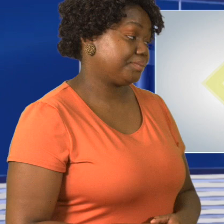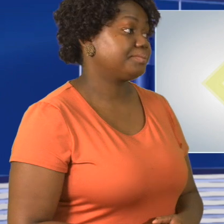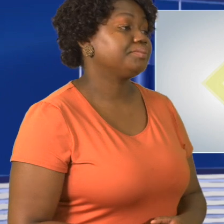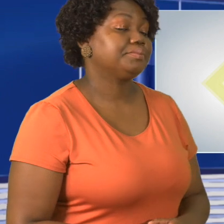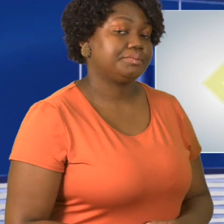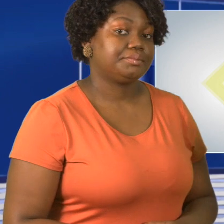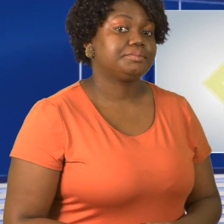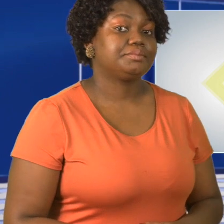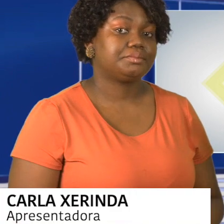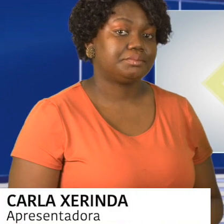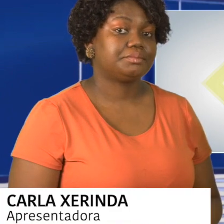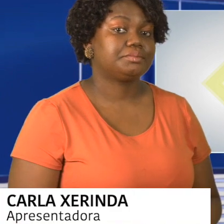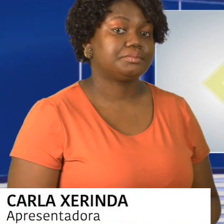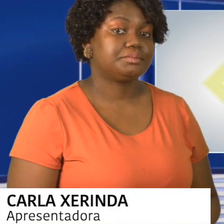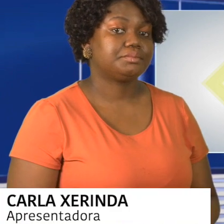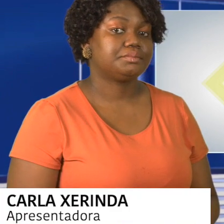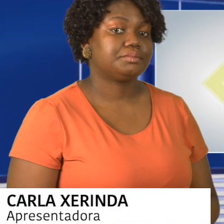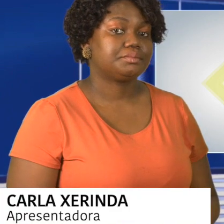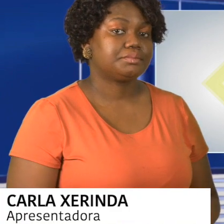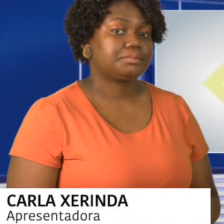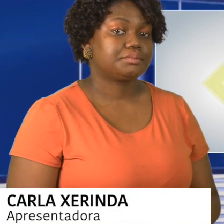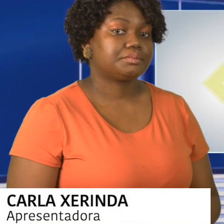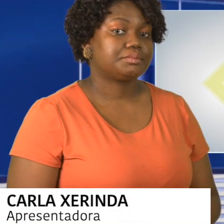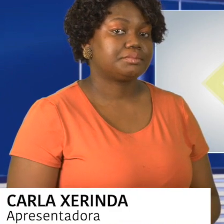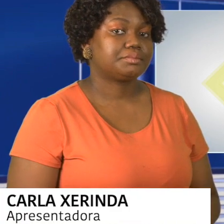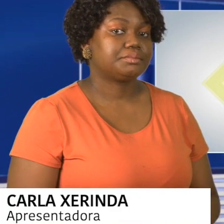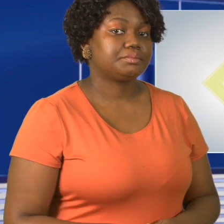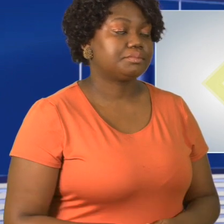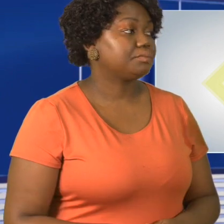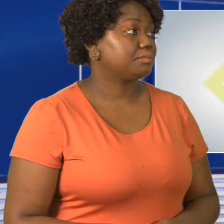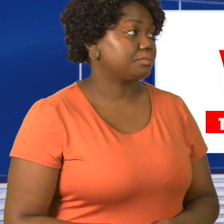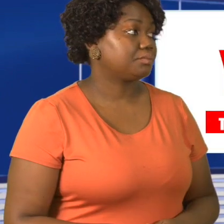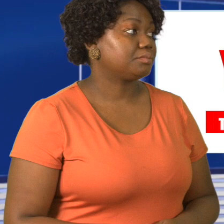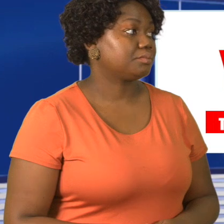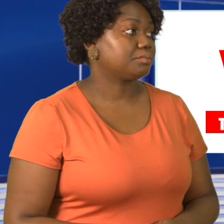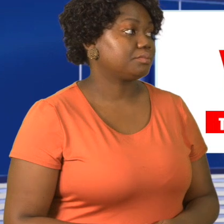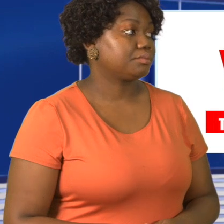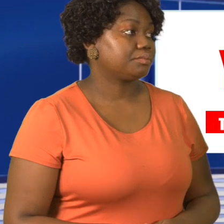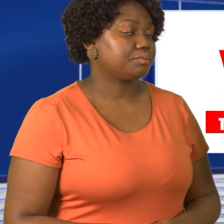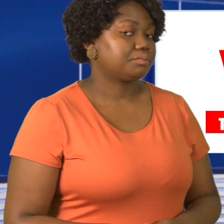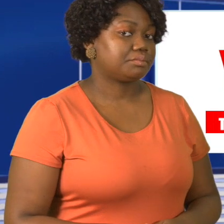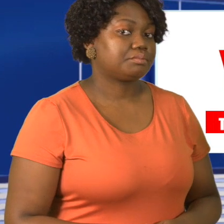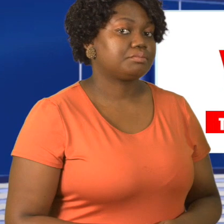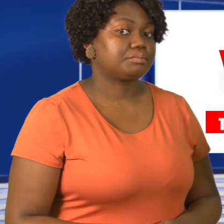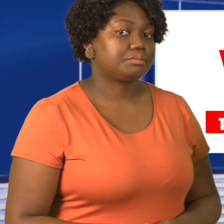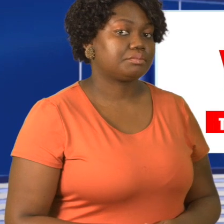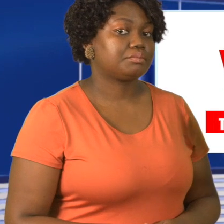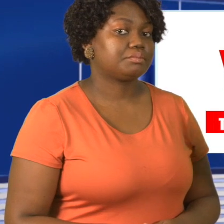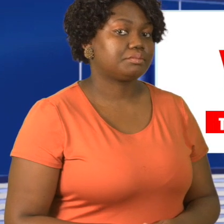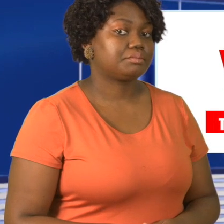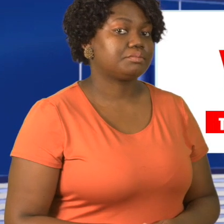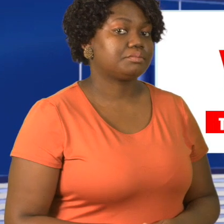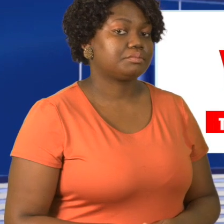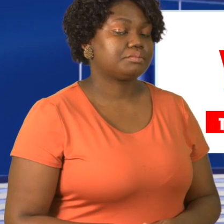Reclusos estrangeiros e com deficiência presos na cadeia central da Machava pedem maior intervenção da justiça para